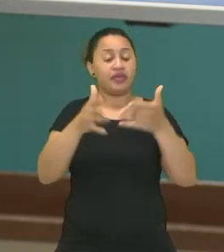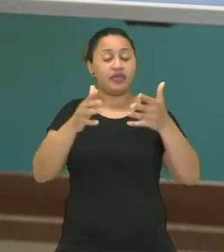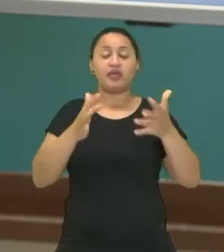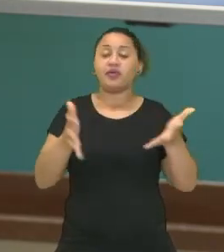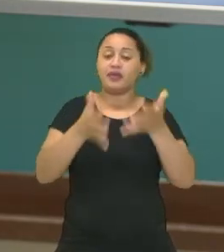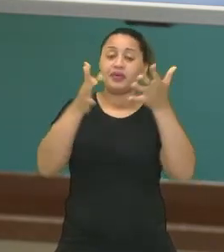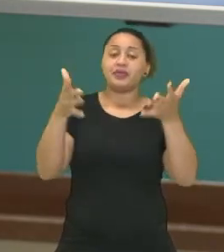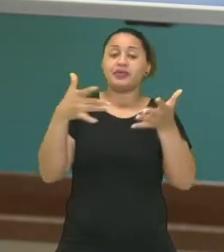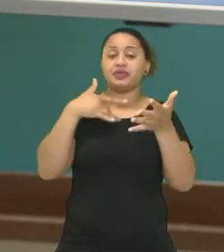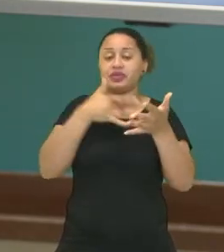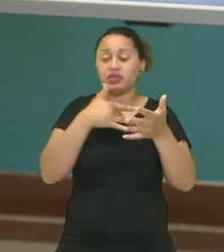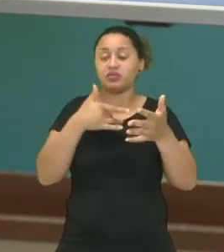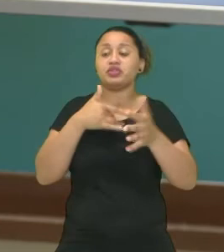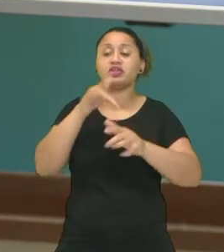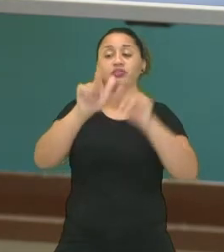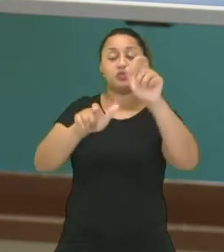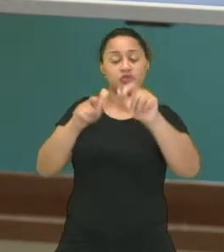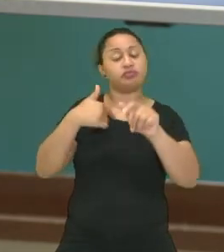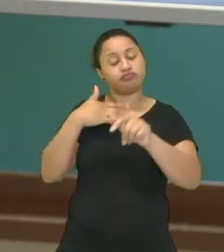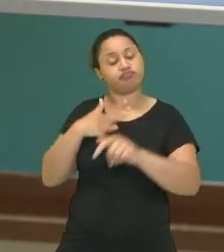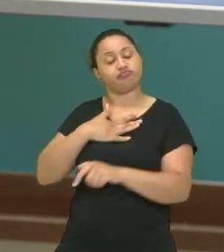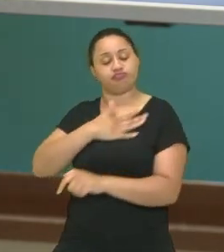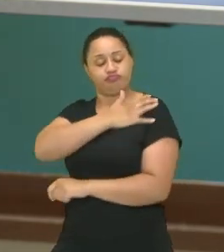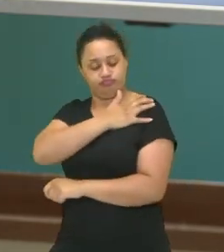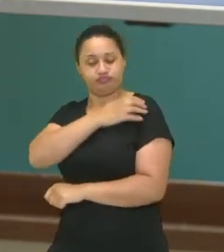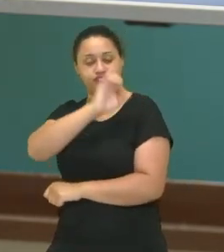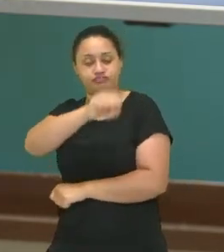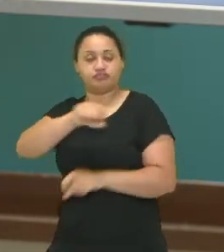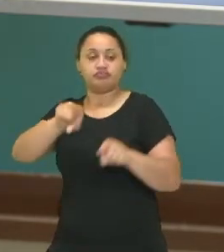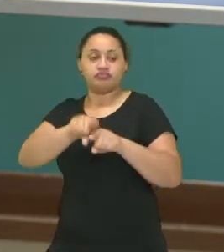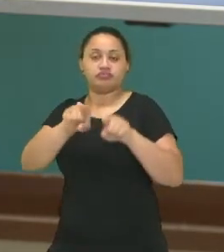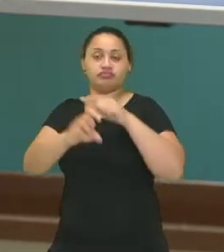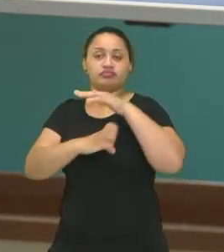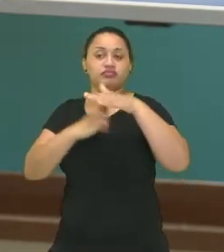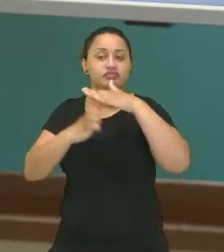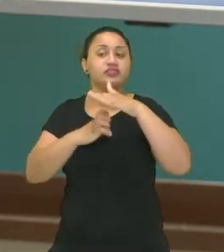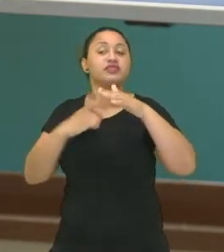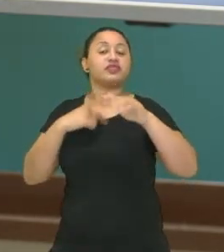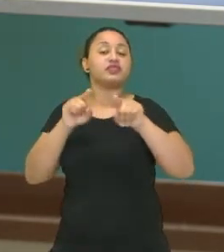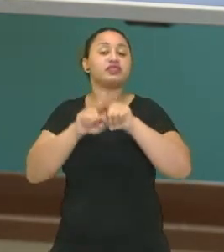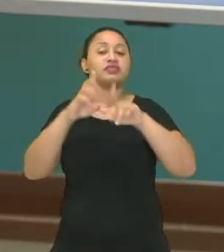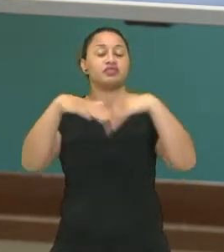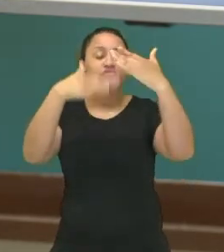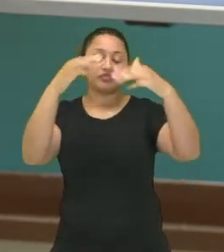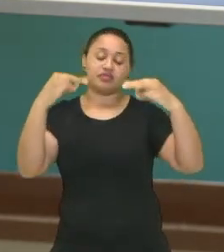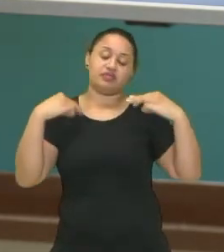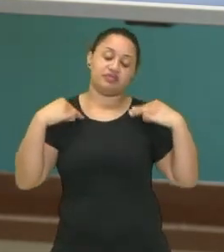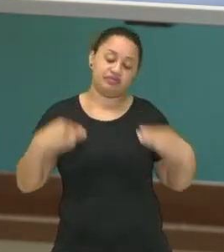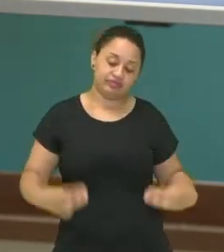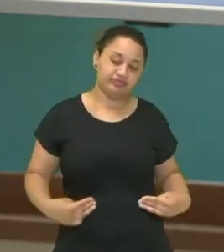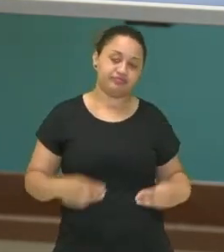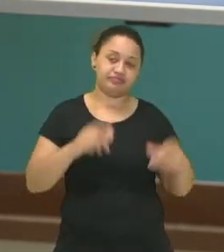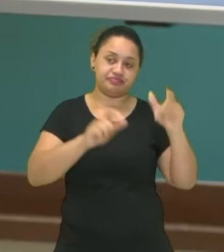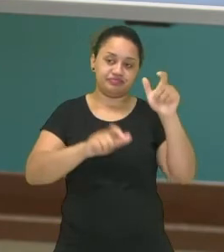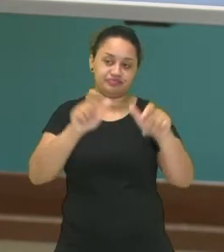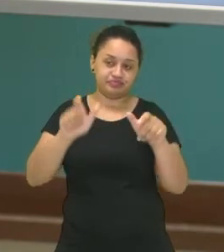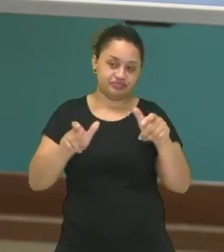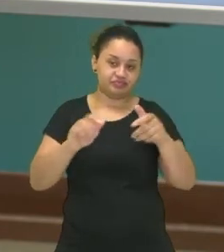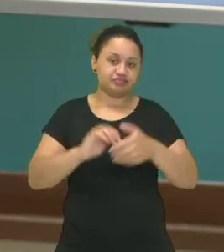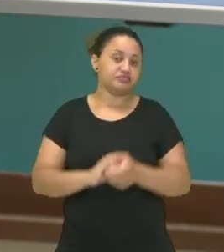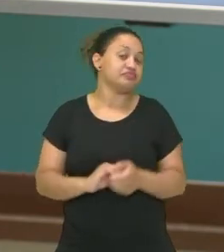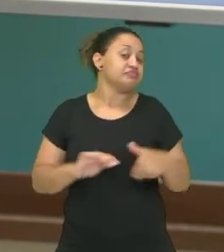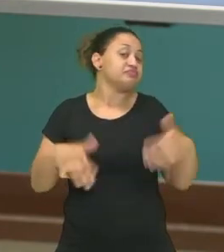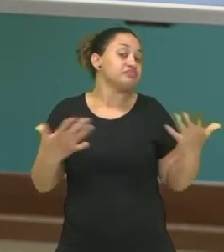formar pessoas para servir a pátria e a indústria e desenvolver a moral dos cidadãos.